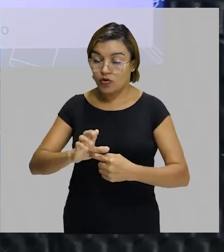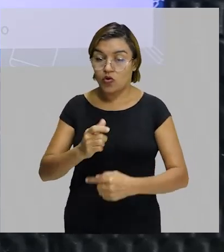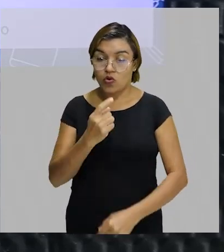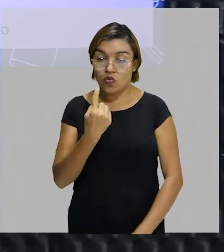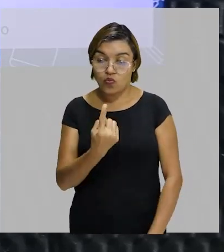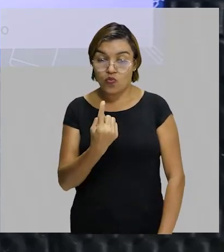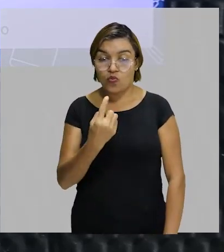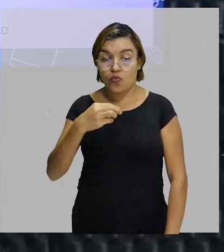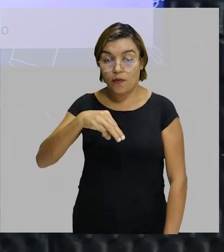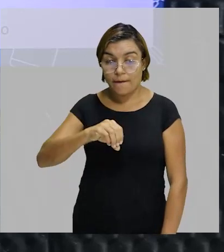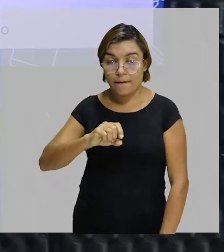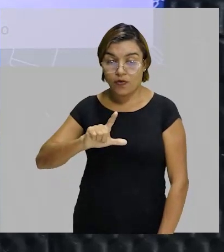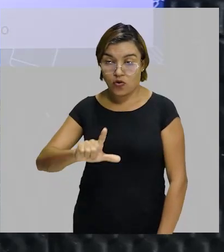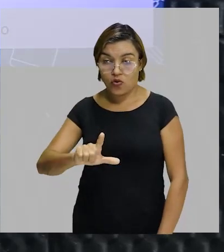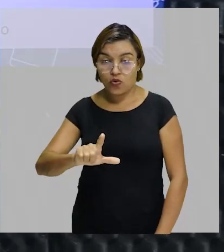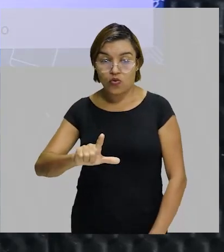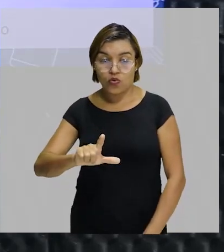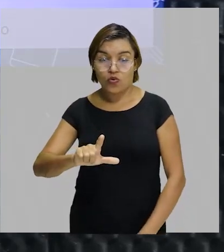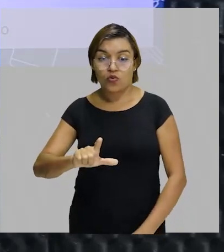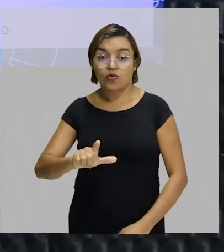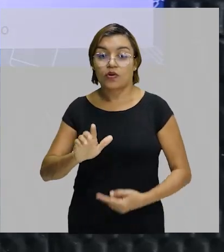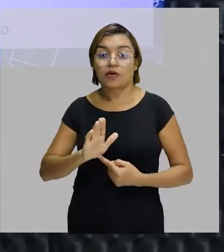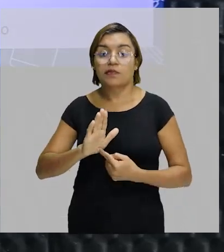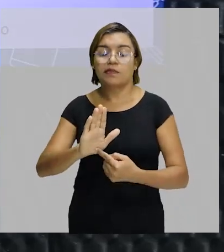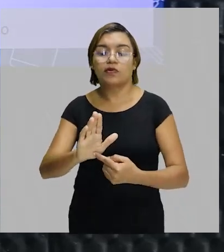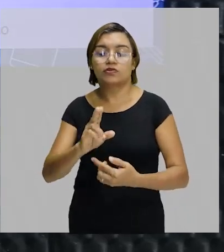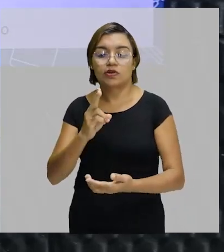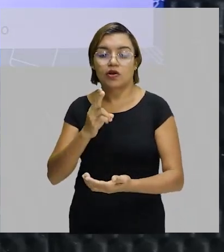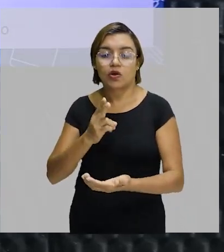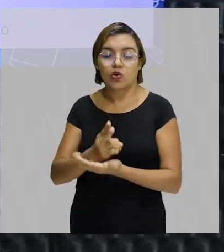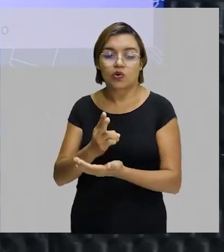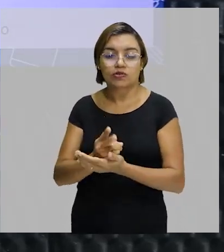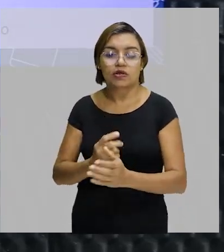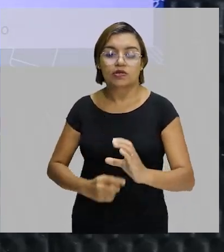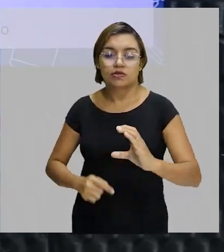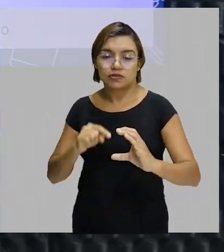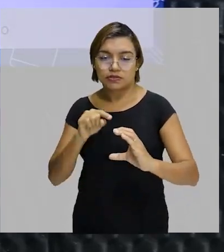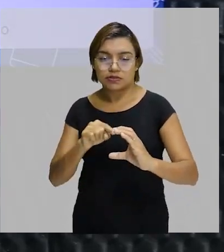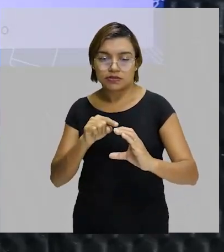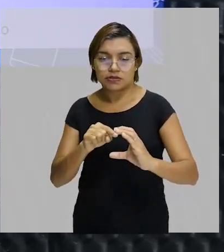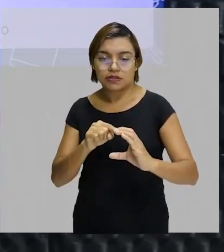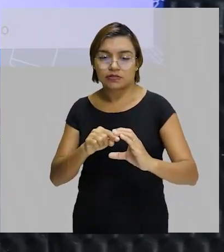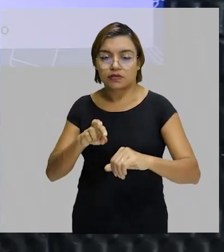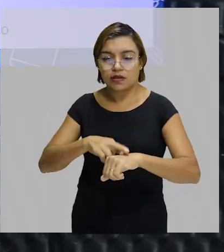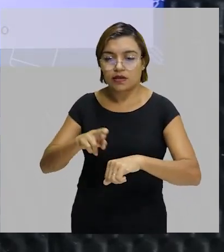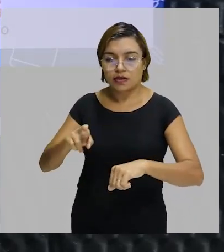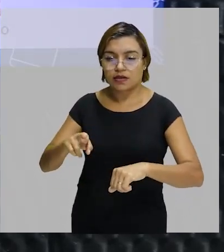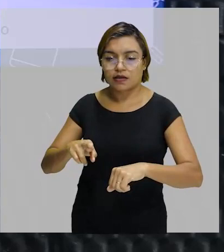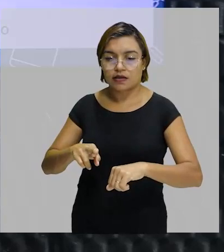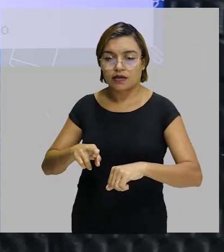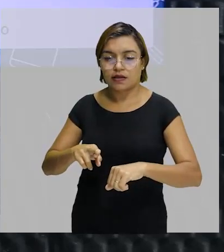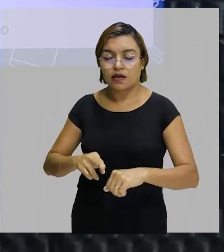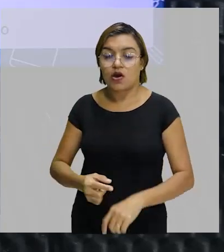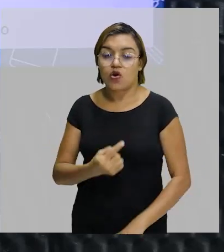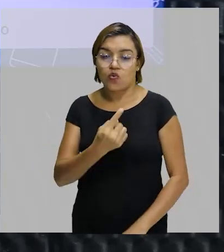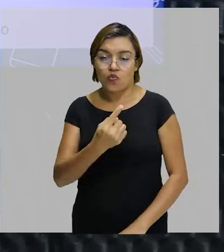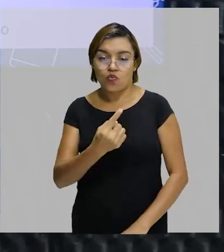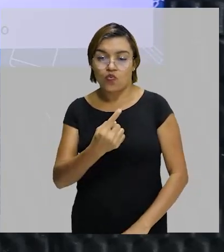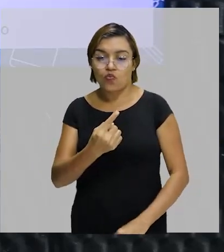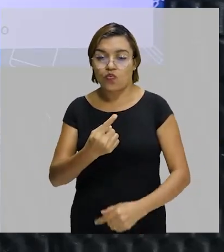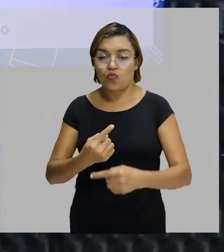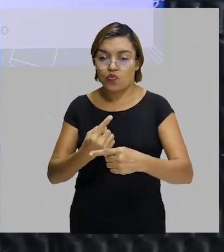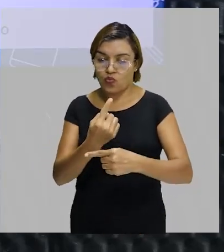mol de rádio que apresenta a constante radioativa de 1 por 2.300, ou